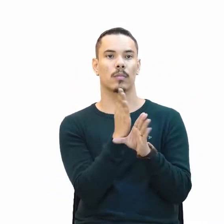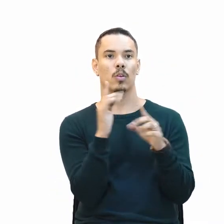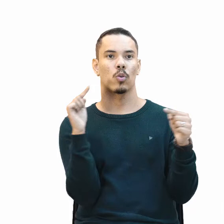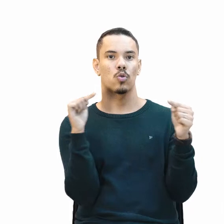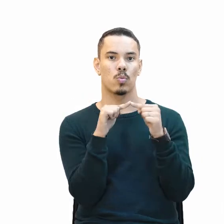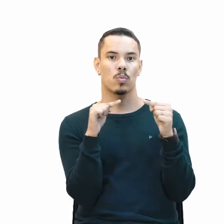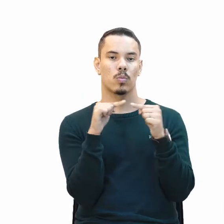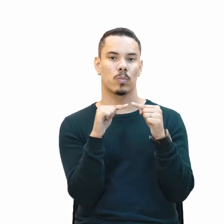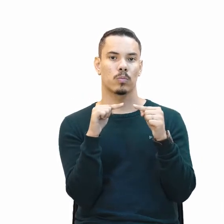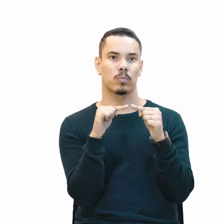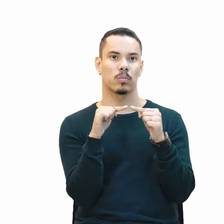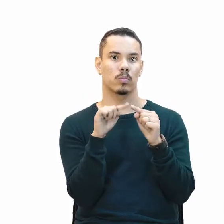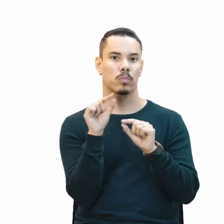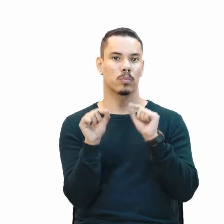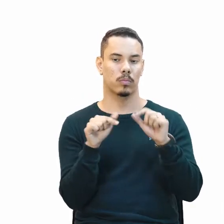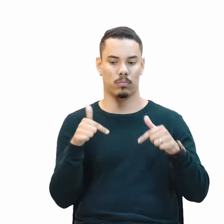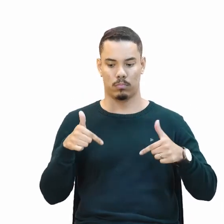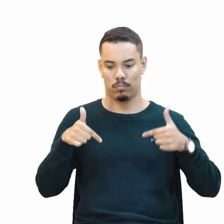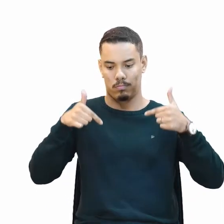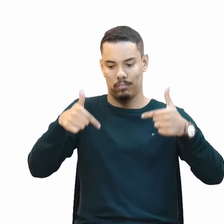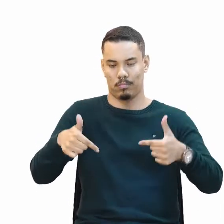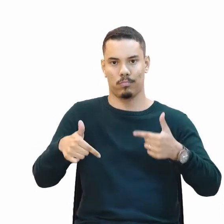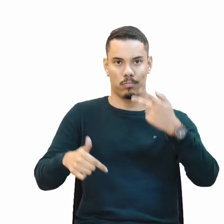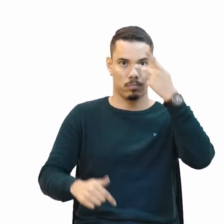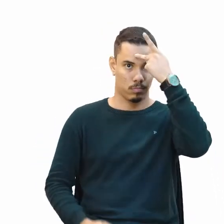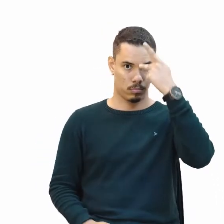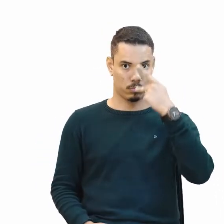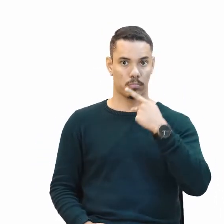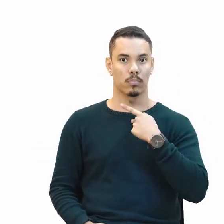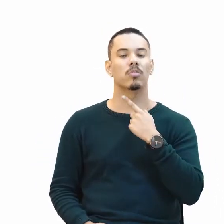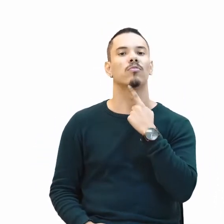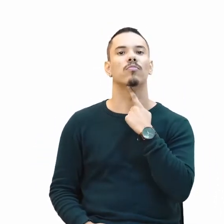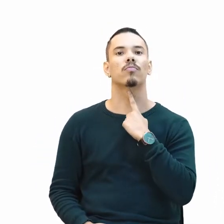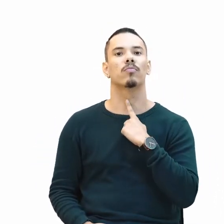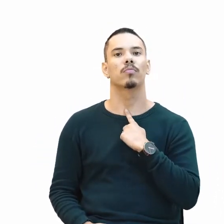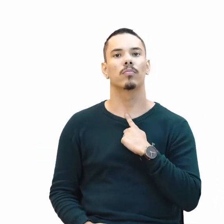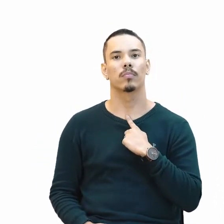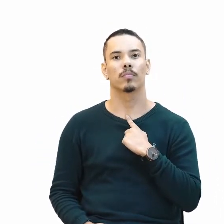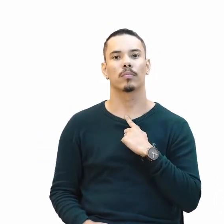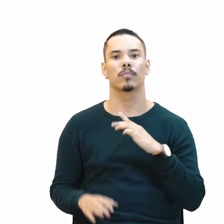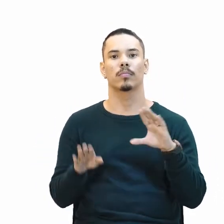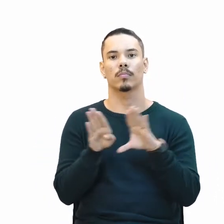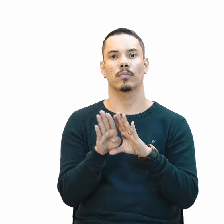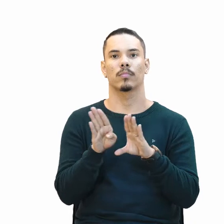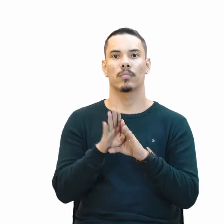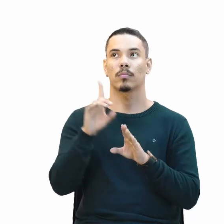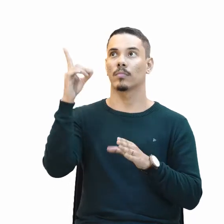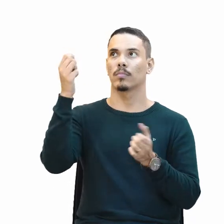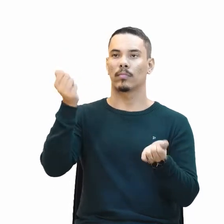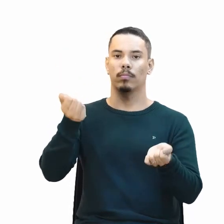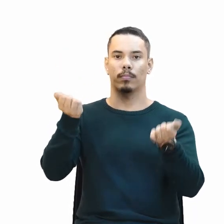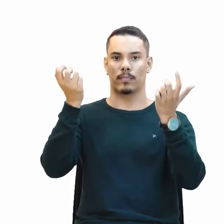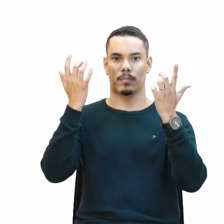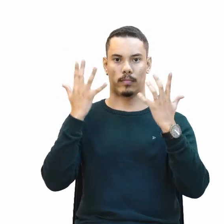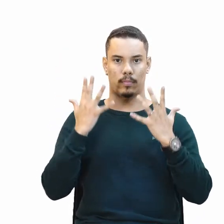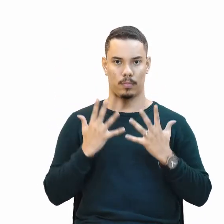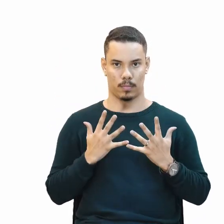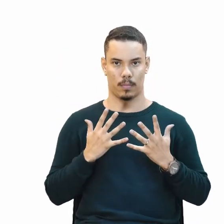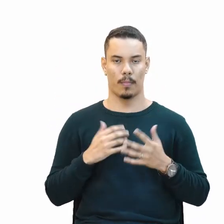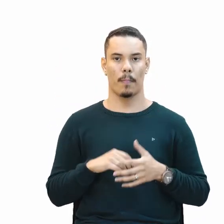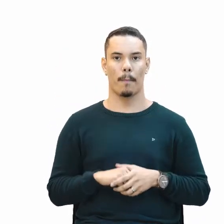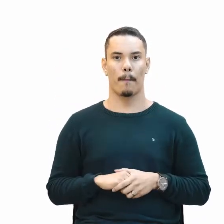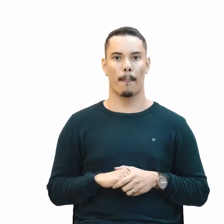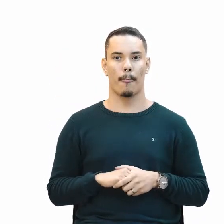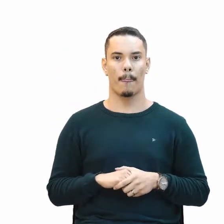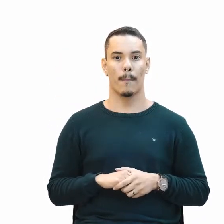combinação de seu esforço pessoal de vontade e a concessão da graça divina. Ou seja,